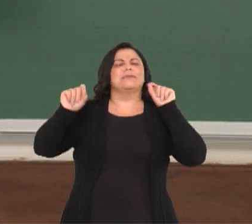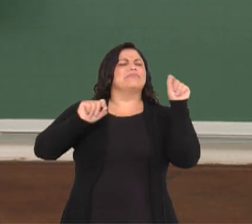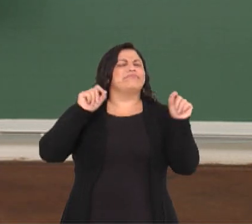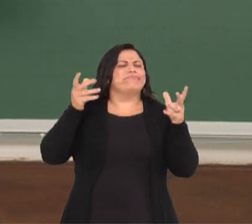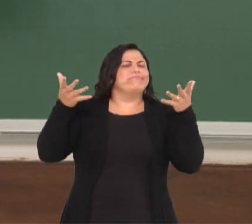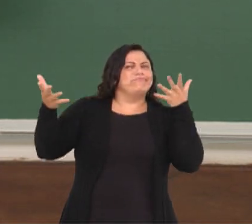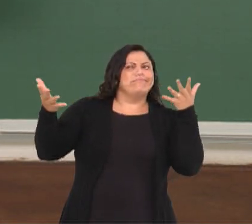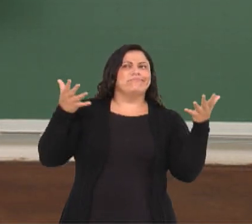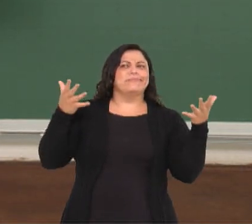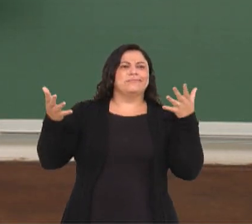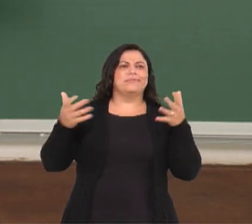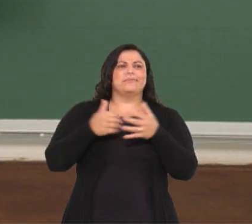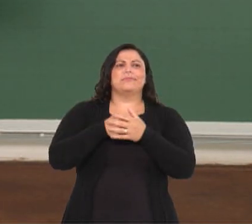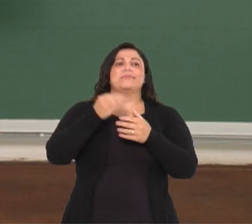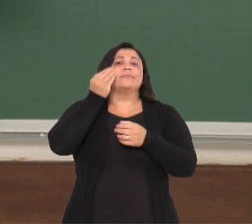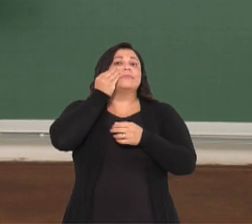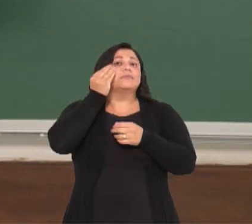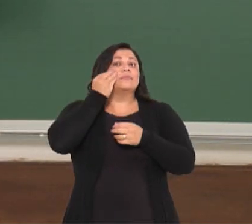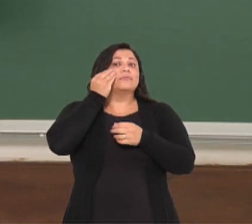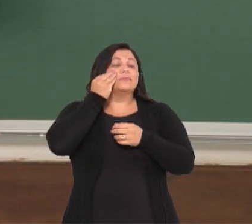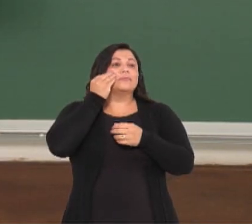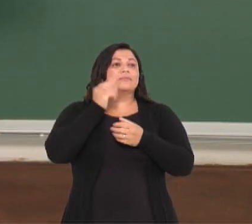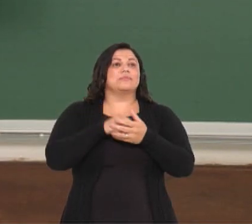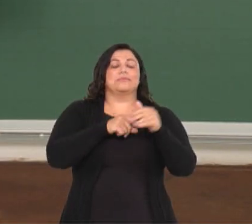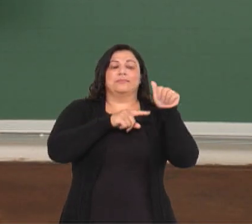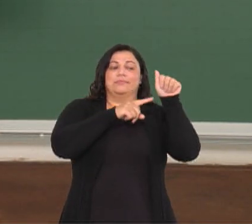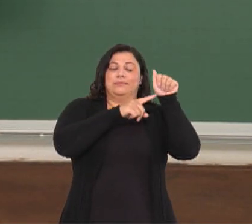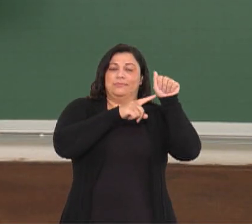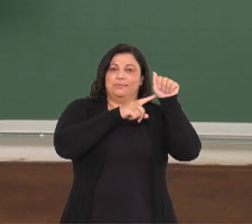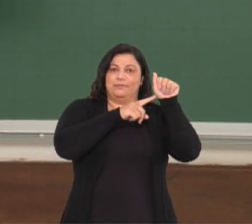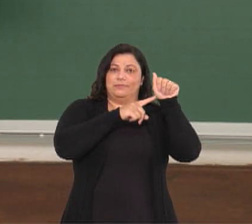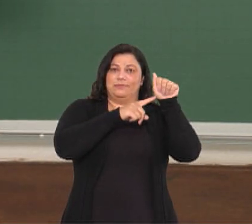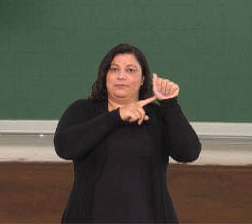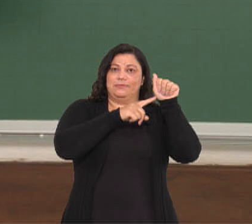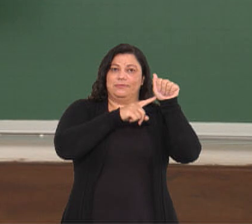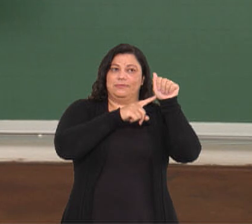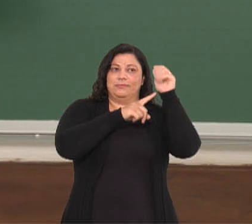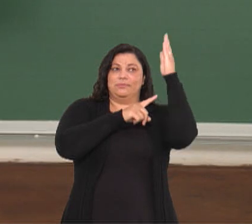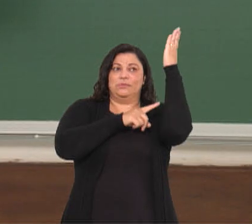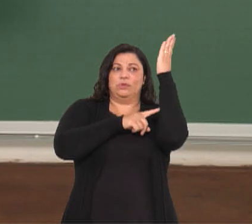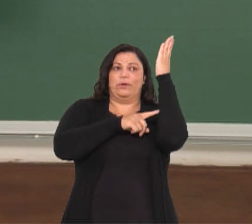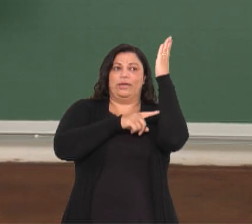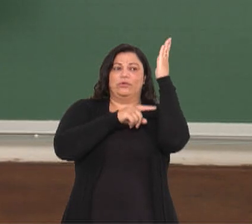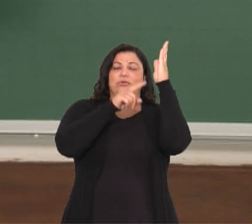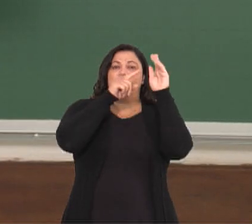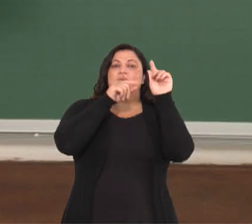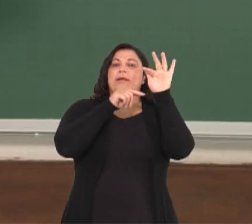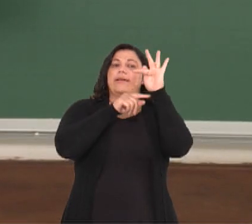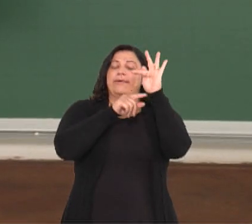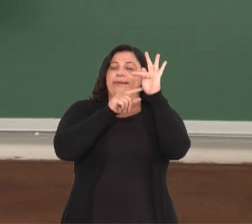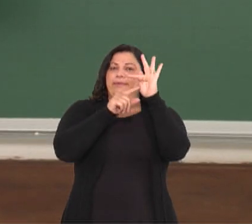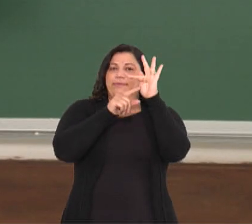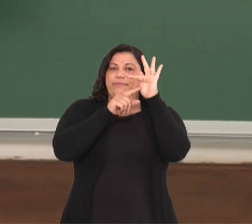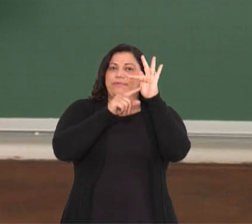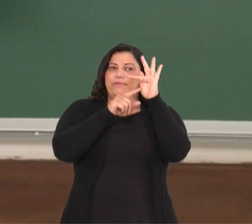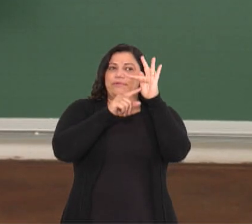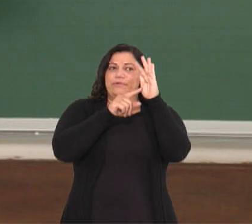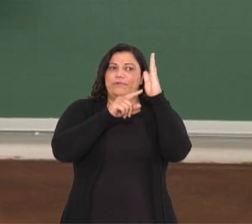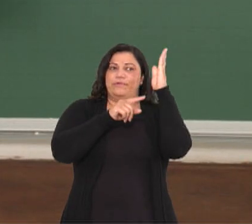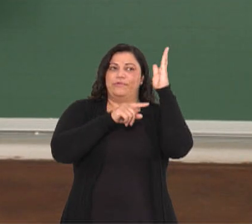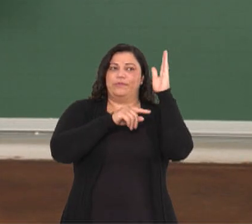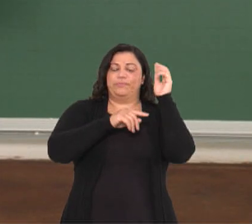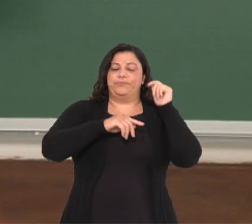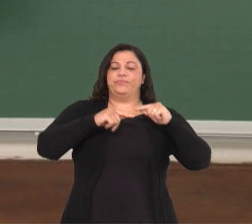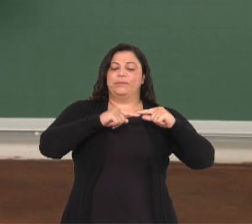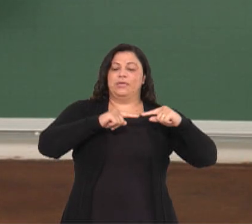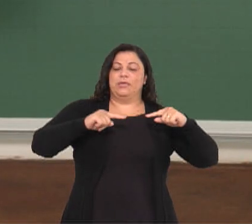alternativa correta. Perceba, na letra A, nós temos no eixo Y a força elétrica e no eixo X